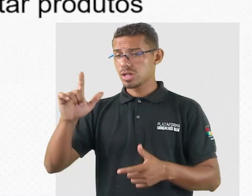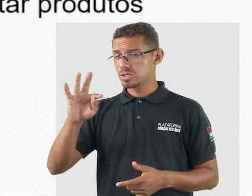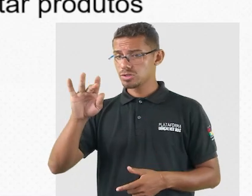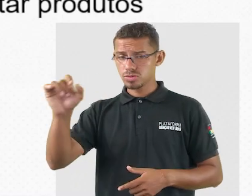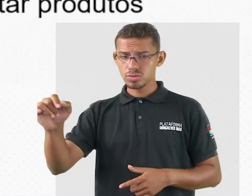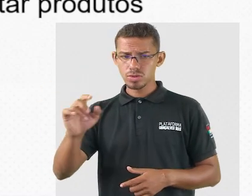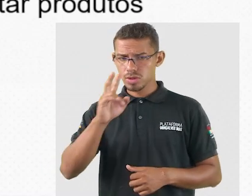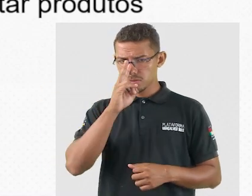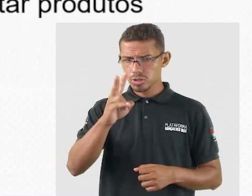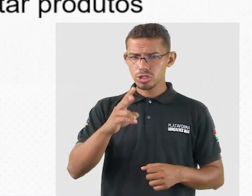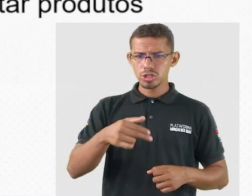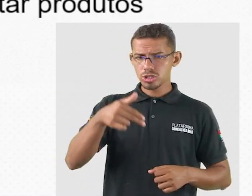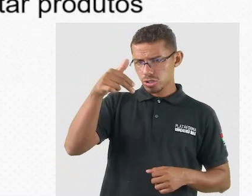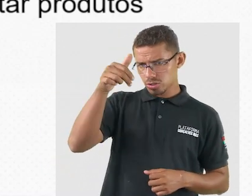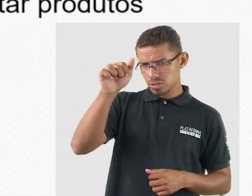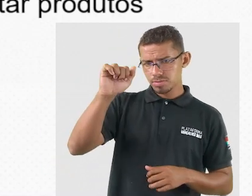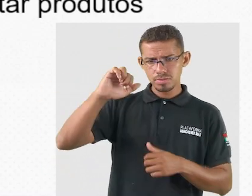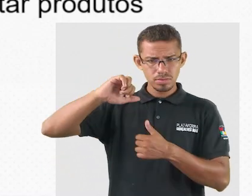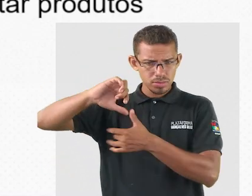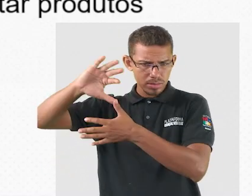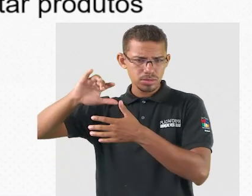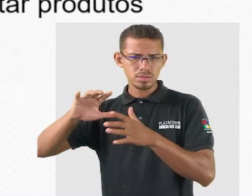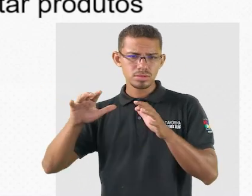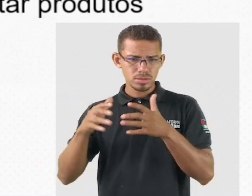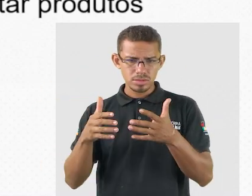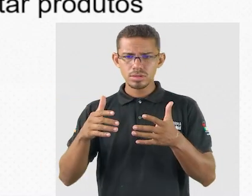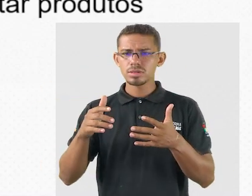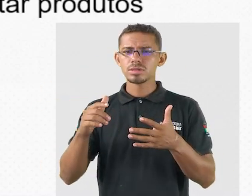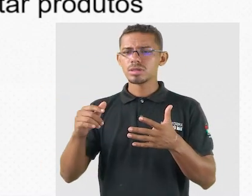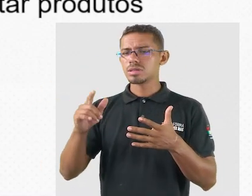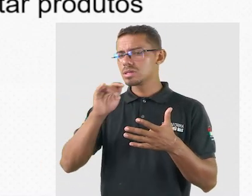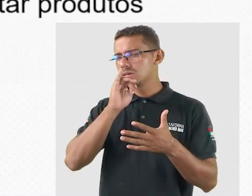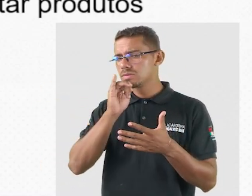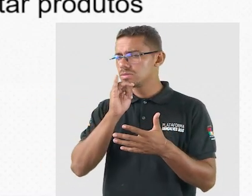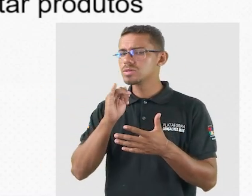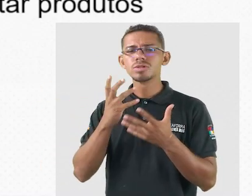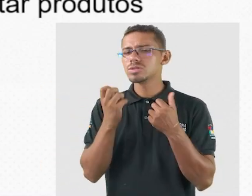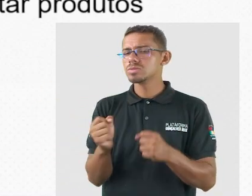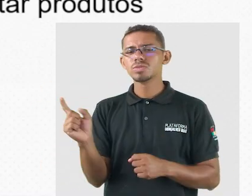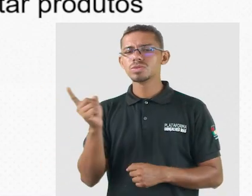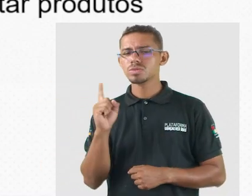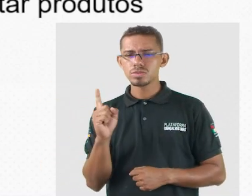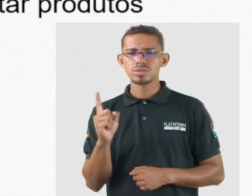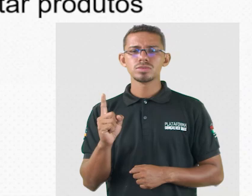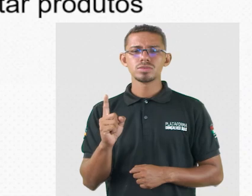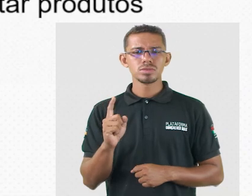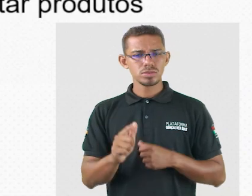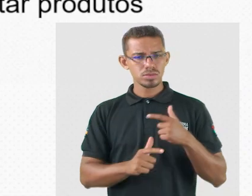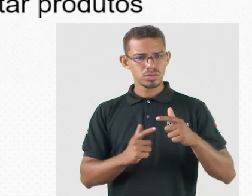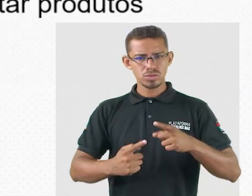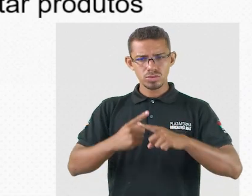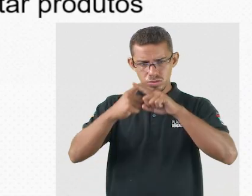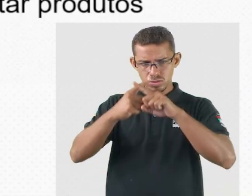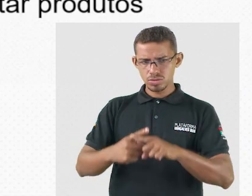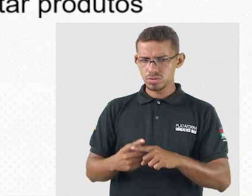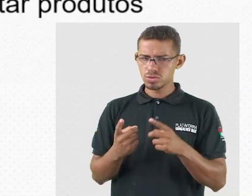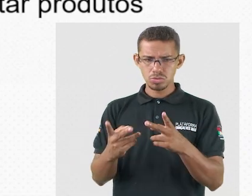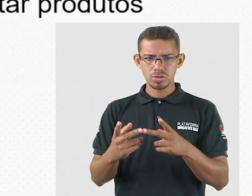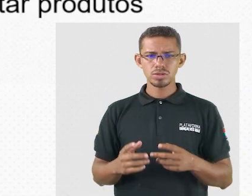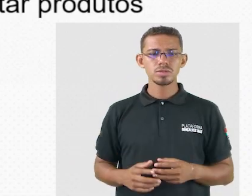de posse norte-americana, pois os grandes agroexportadores não permitiam o plantio executado por concorrentes